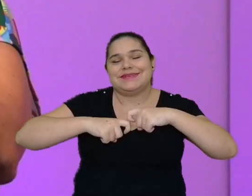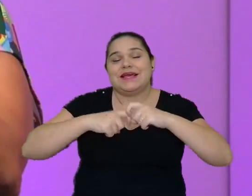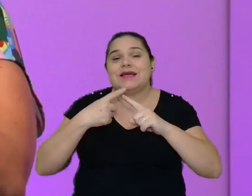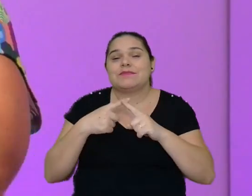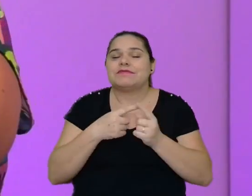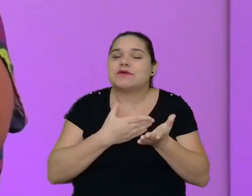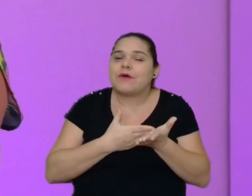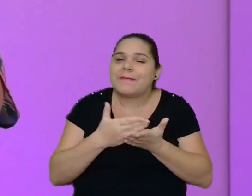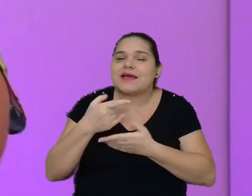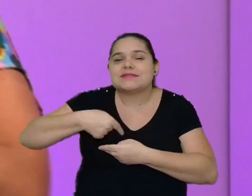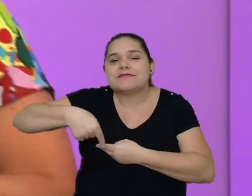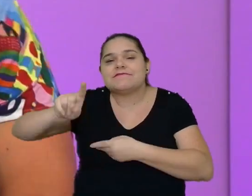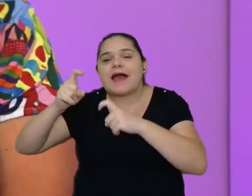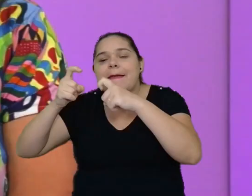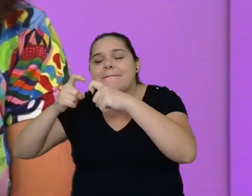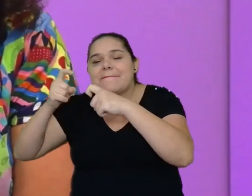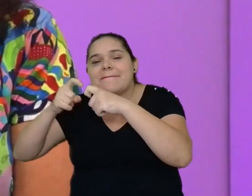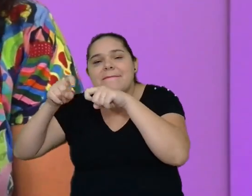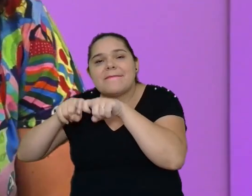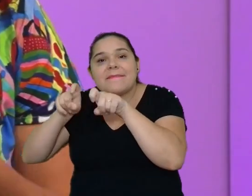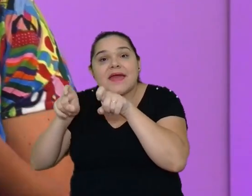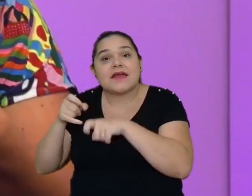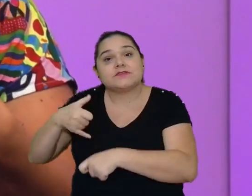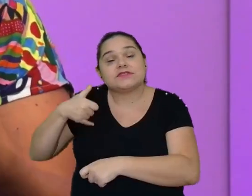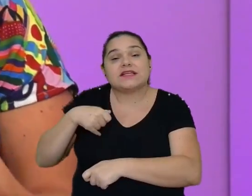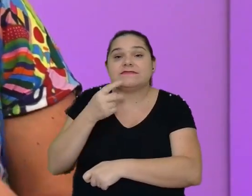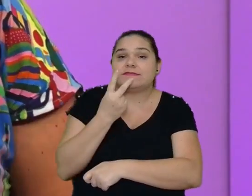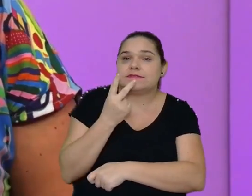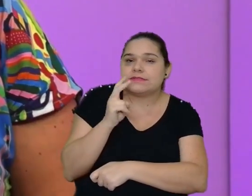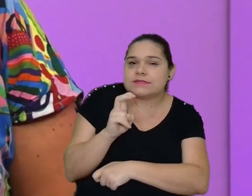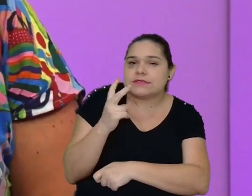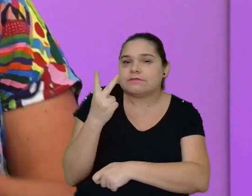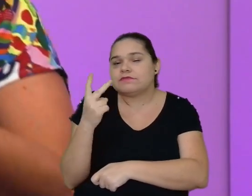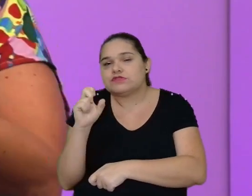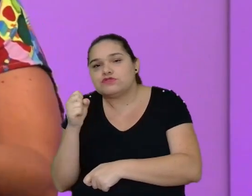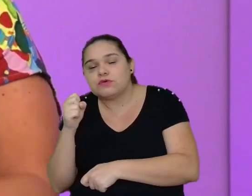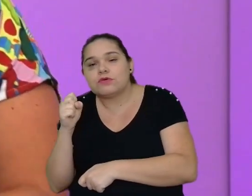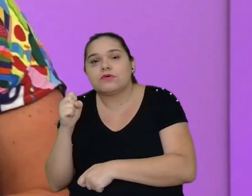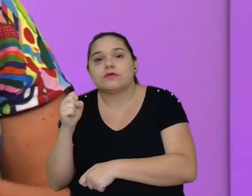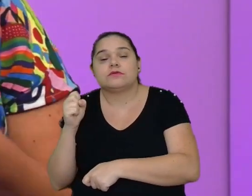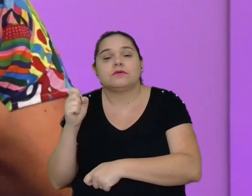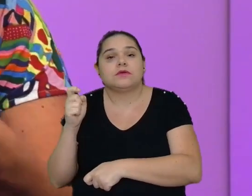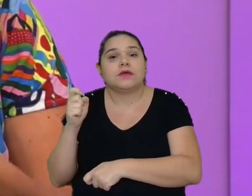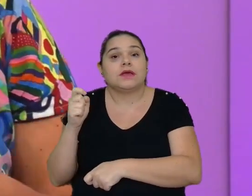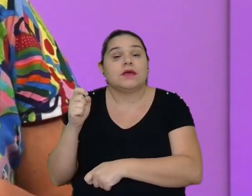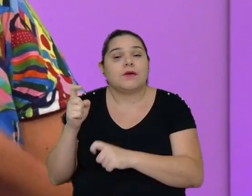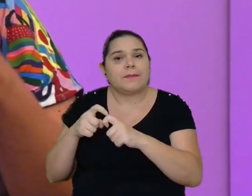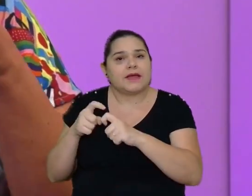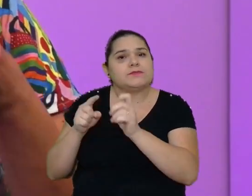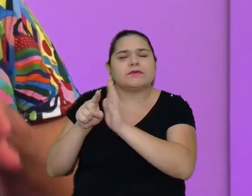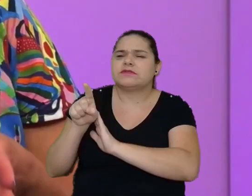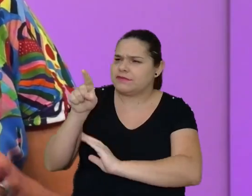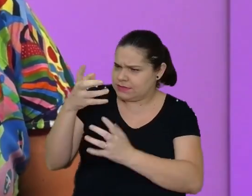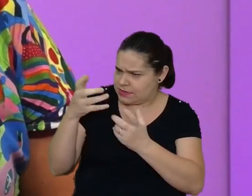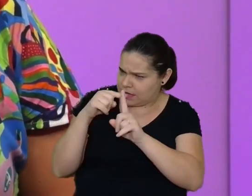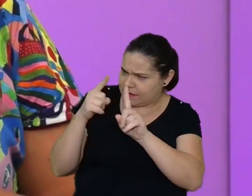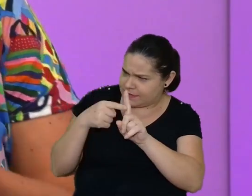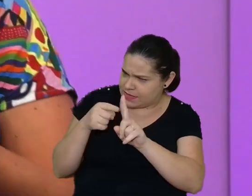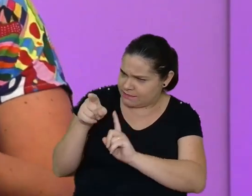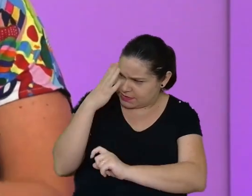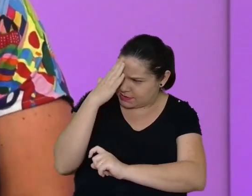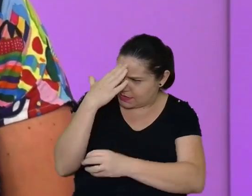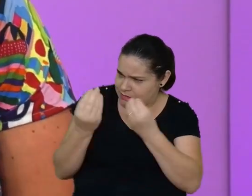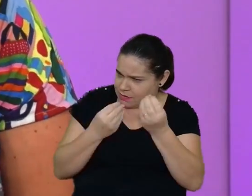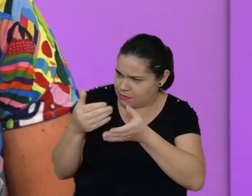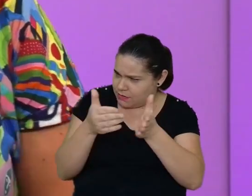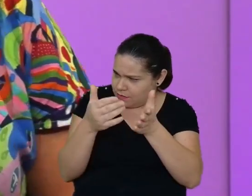e você chega nos seus 25, 28 anos, que deve se perguntar, você quer engravidar? Você já pensou nisso? Você sabe como é que é a sua jornada? O que